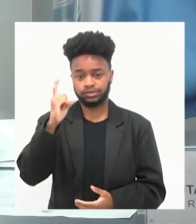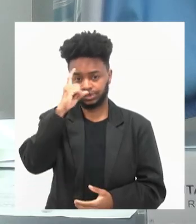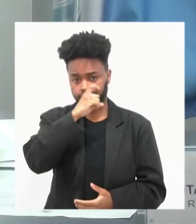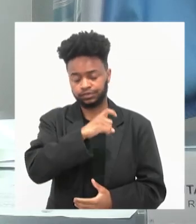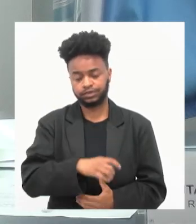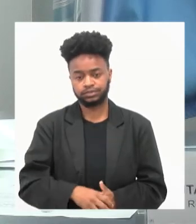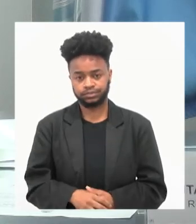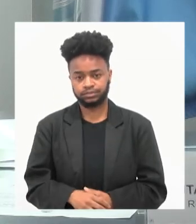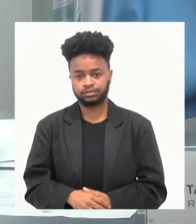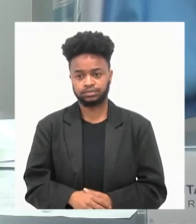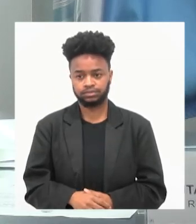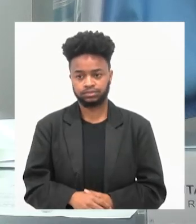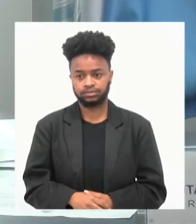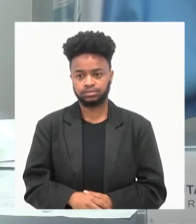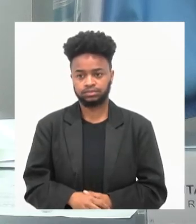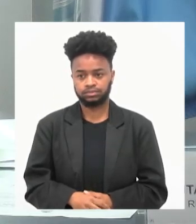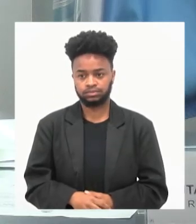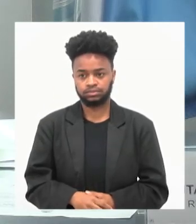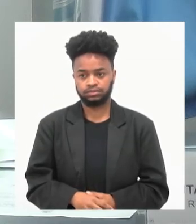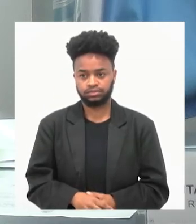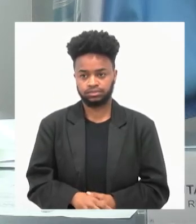difícil.